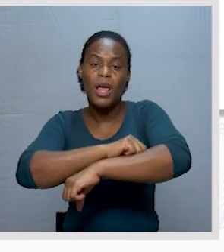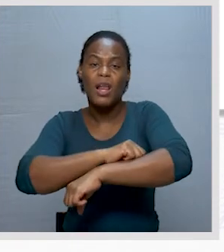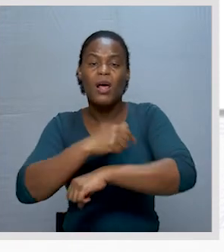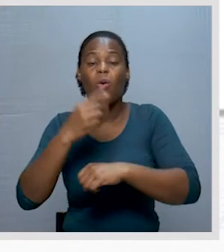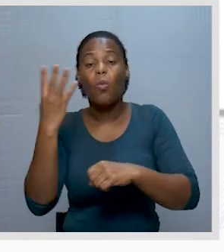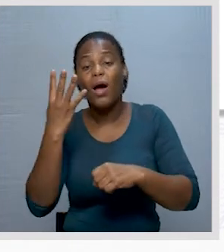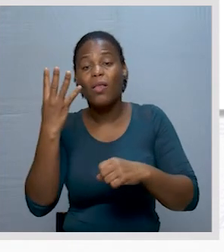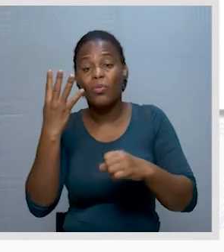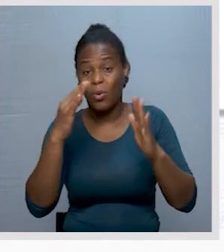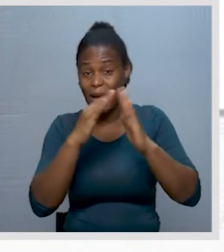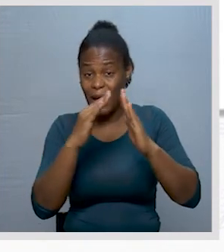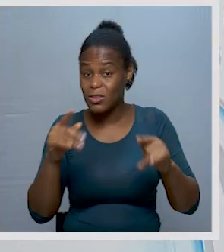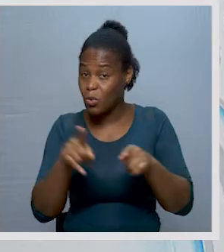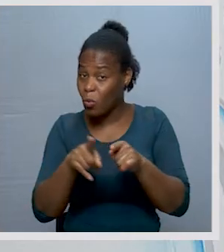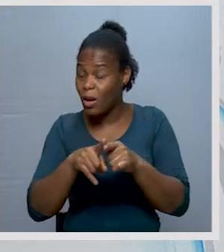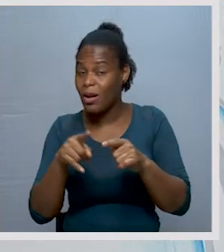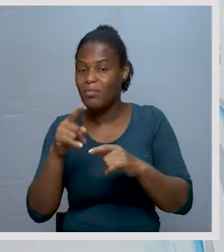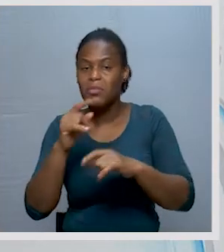4 casas iguais?